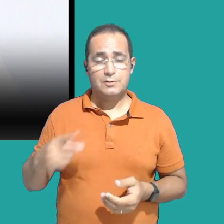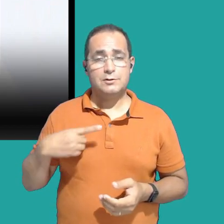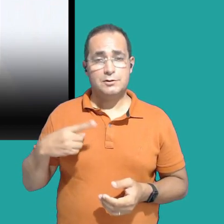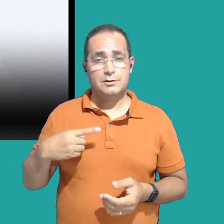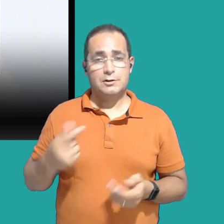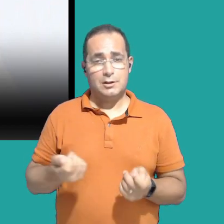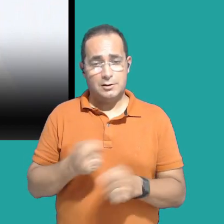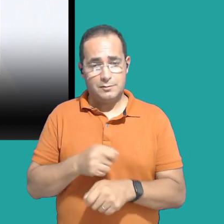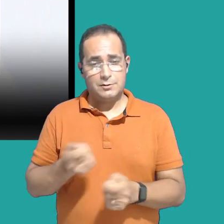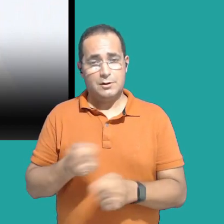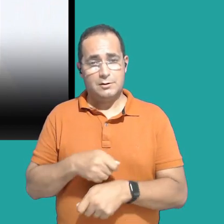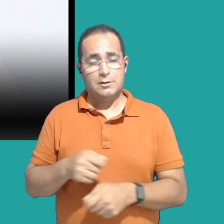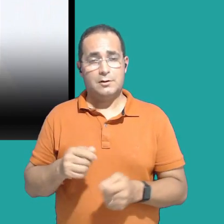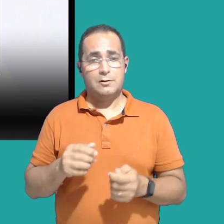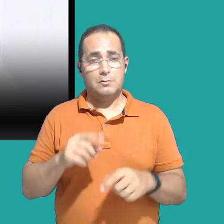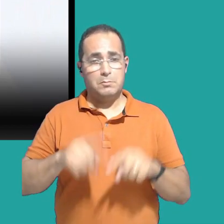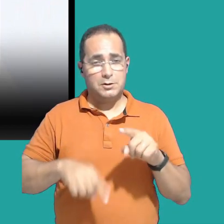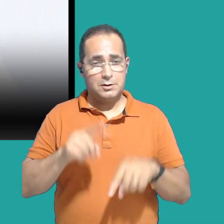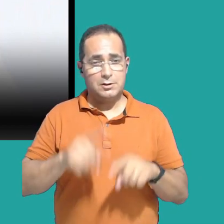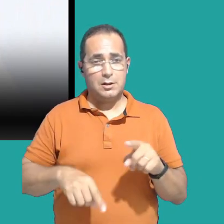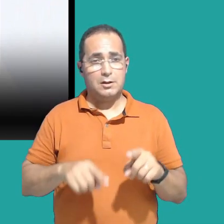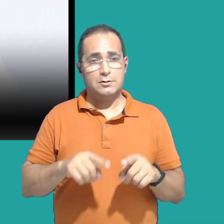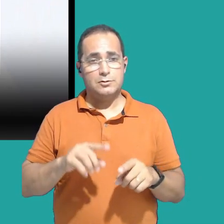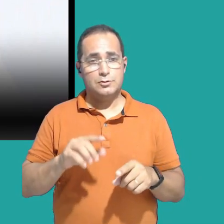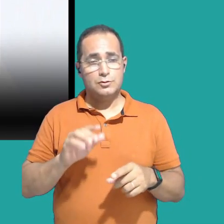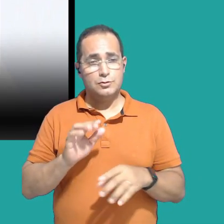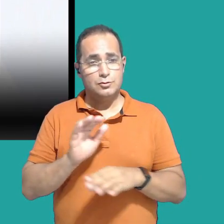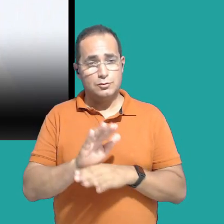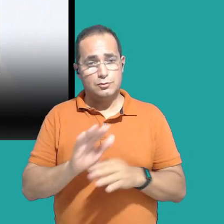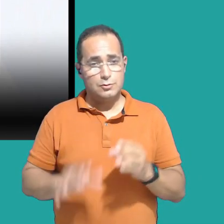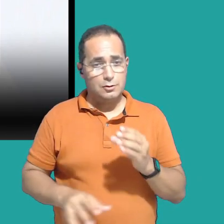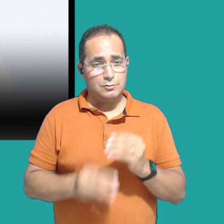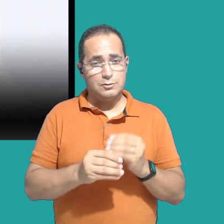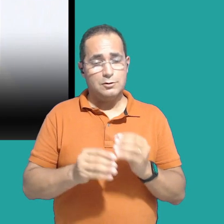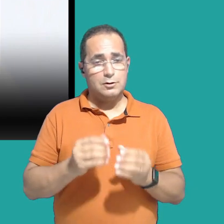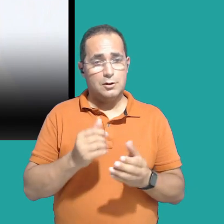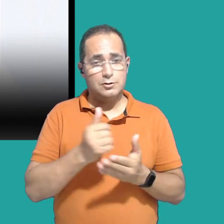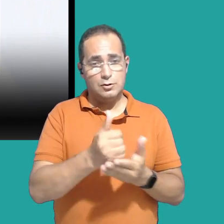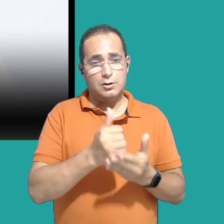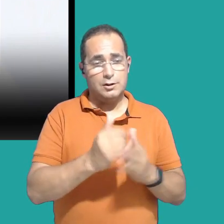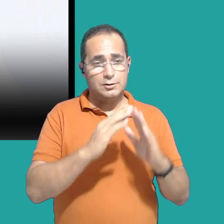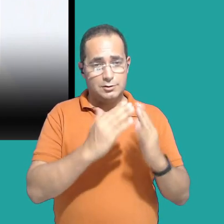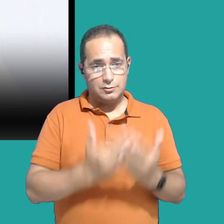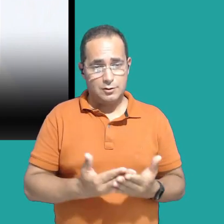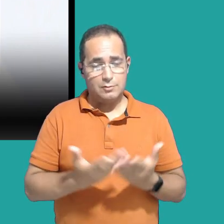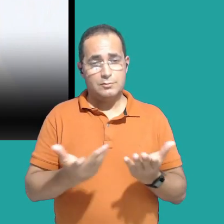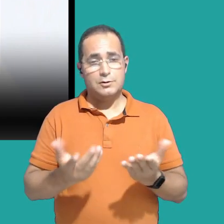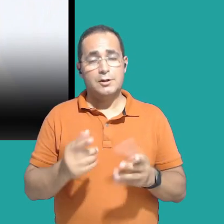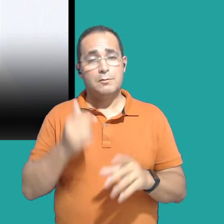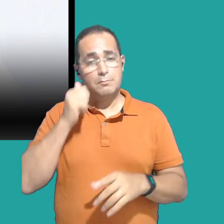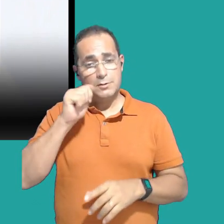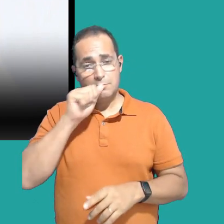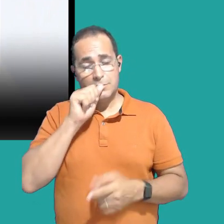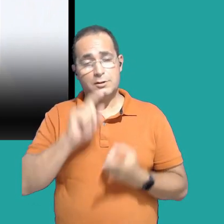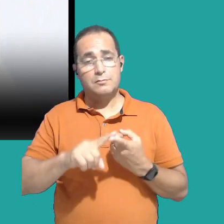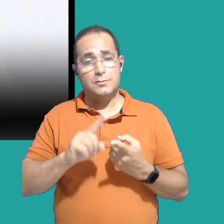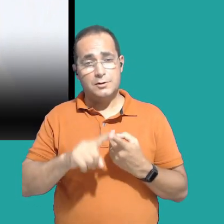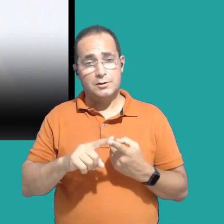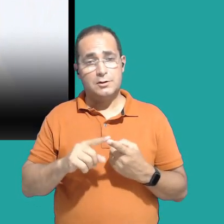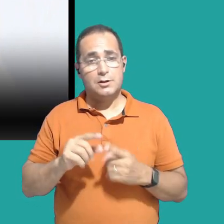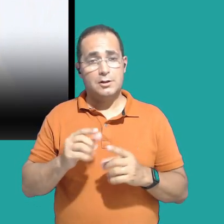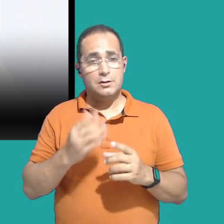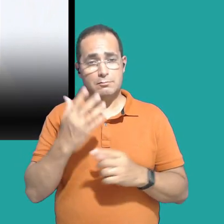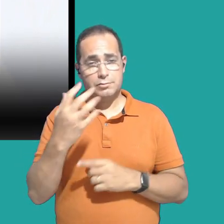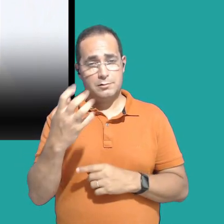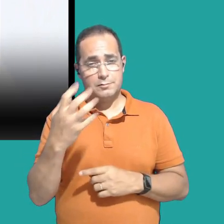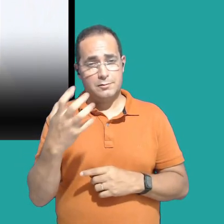tinha nada. Os professores tinham que adaptar os materiais junto com auxílio lá da escola estadual, né? E a minha